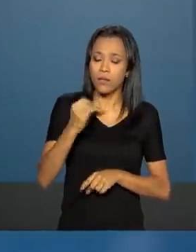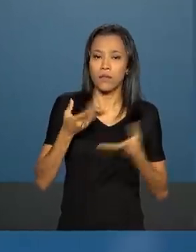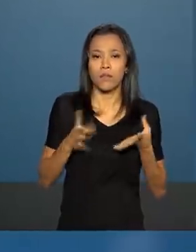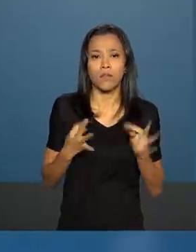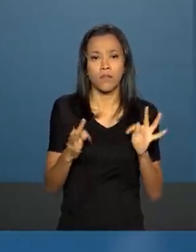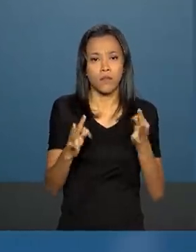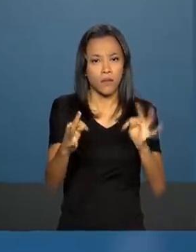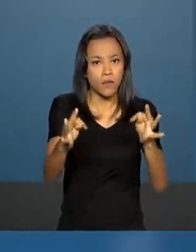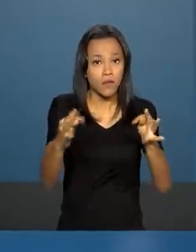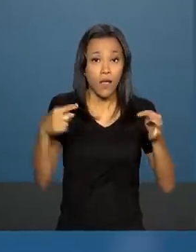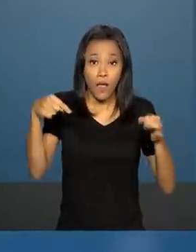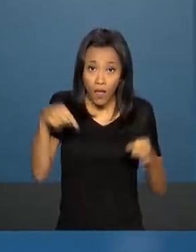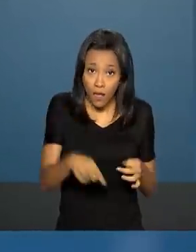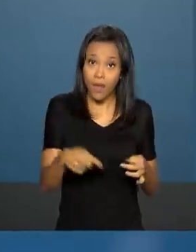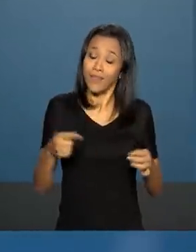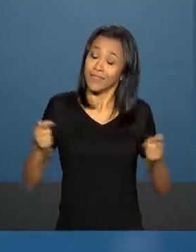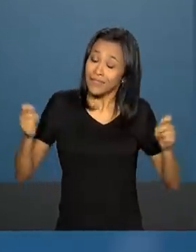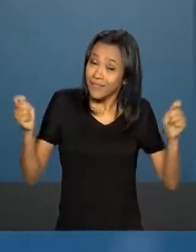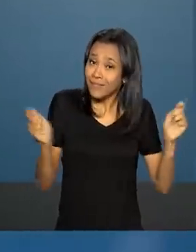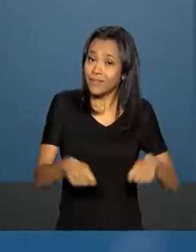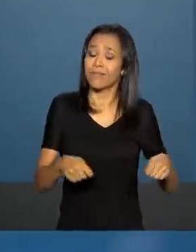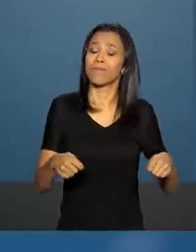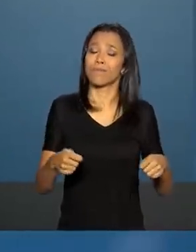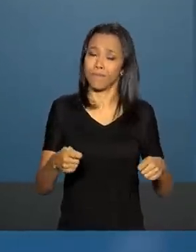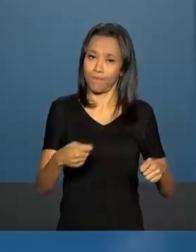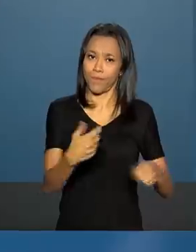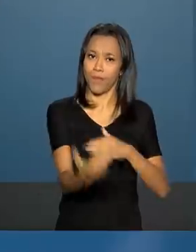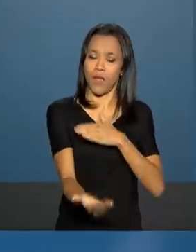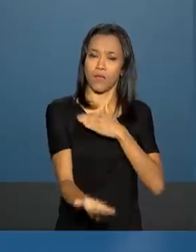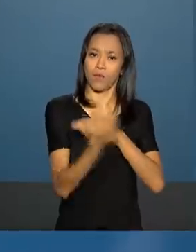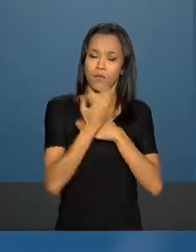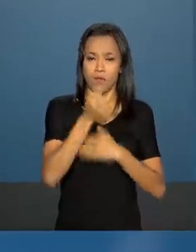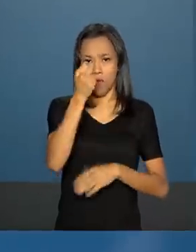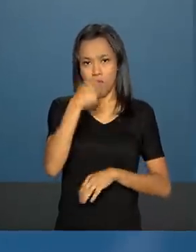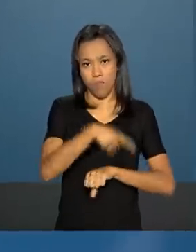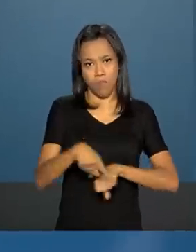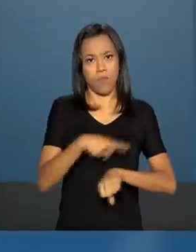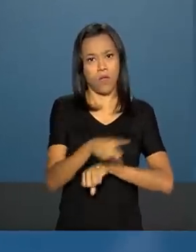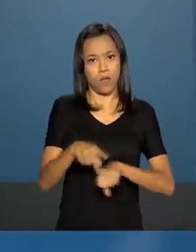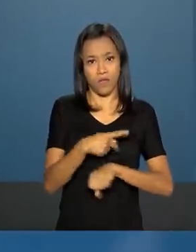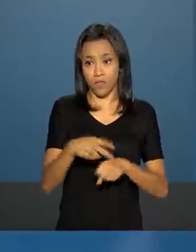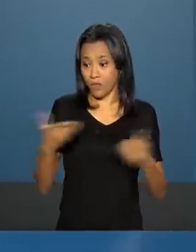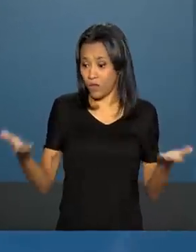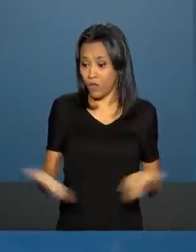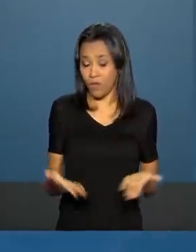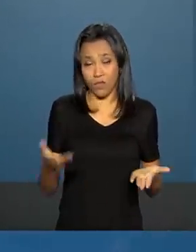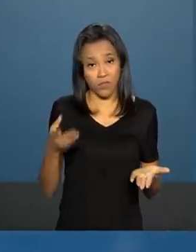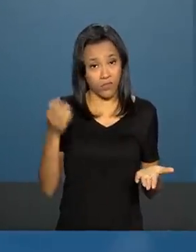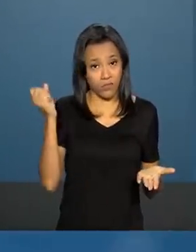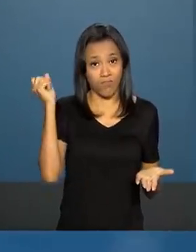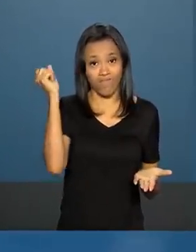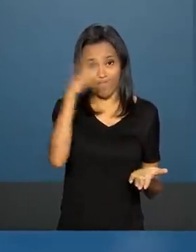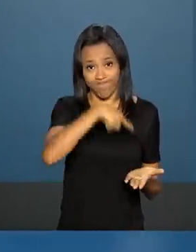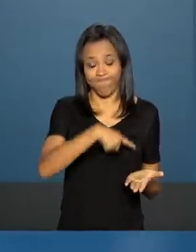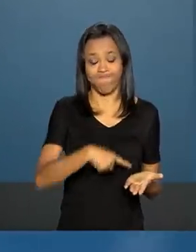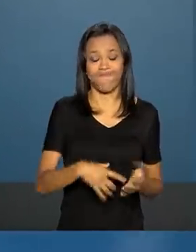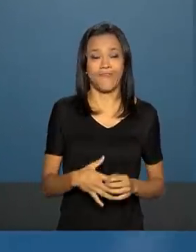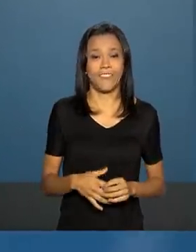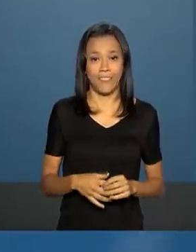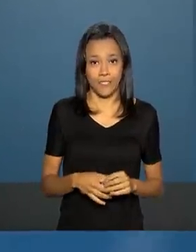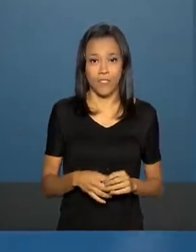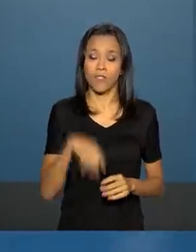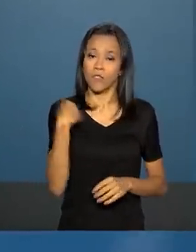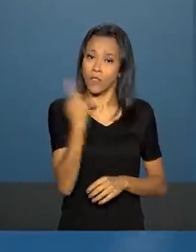inovação, que isso que pode nos tirar realmente da situação crítica que nos encontramos no momento. Nós